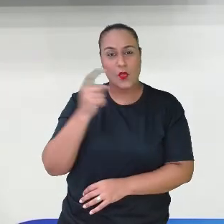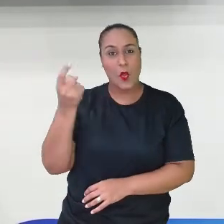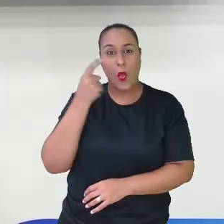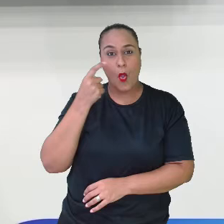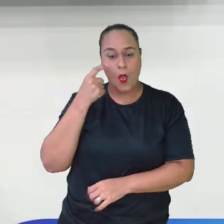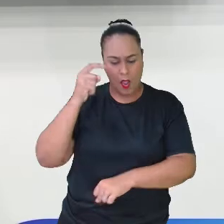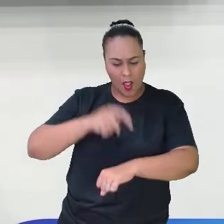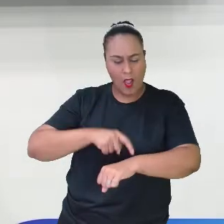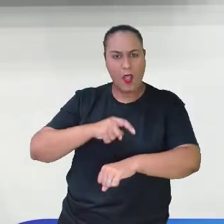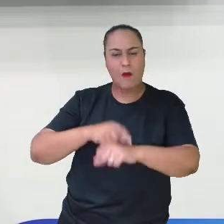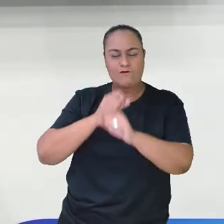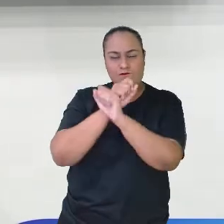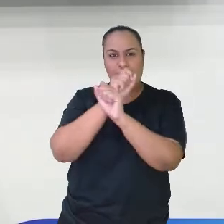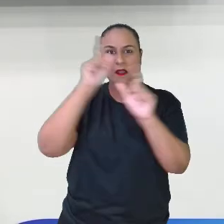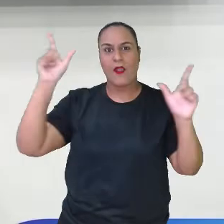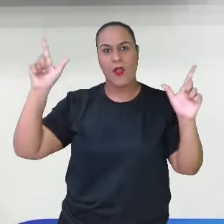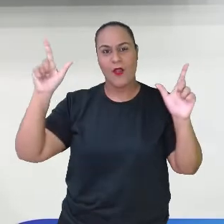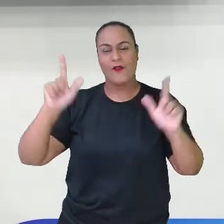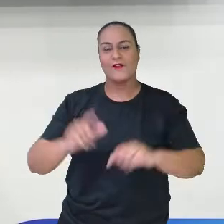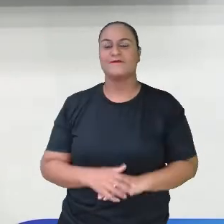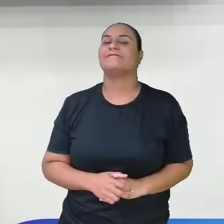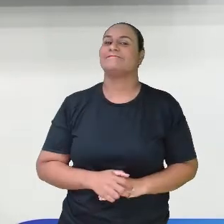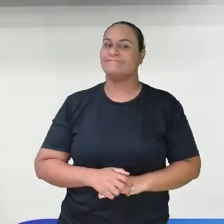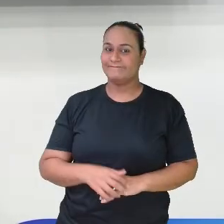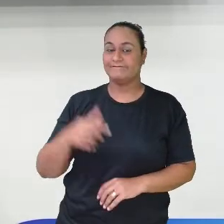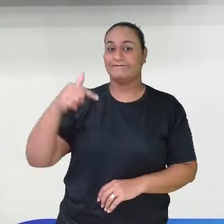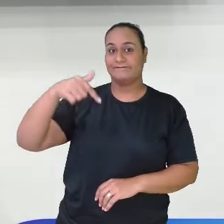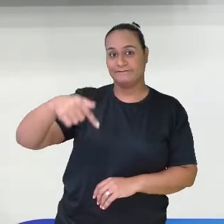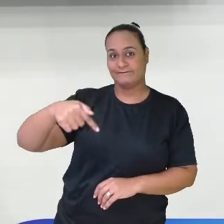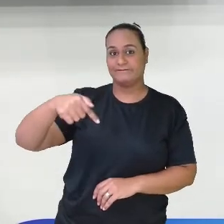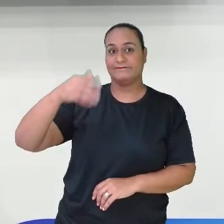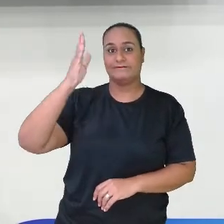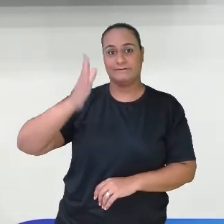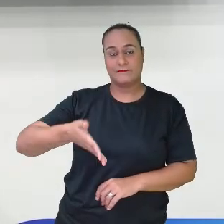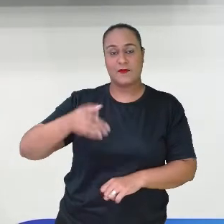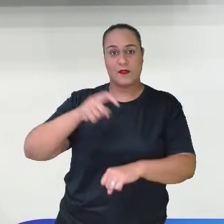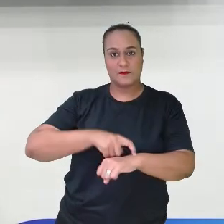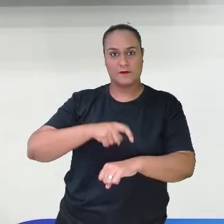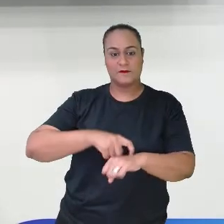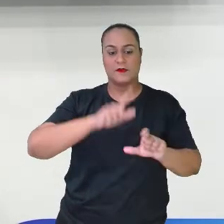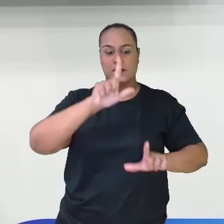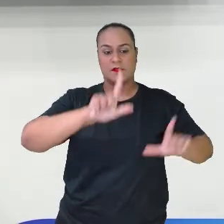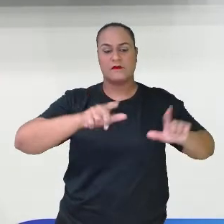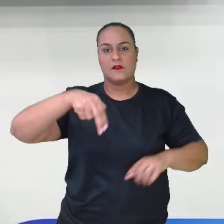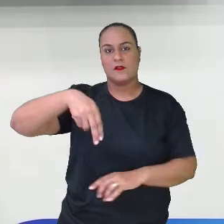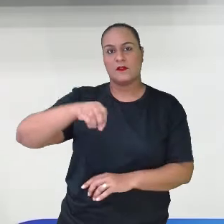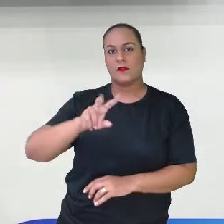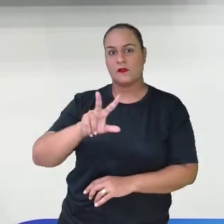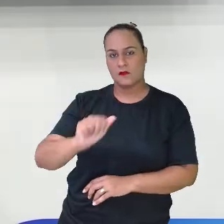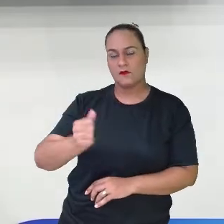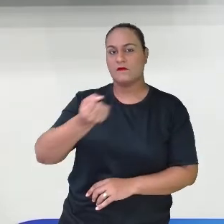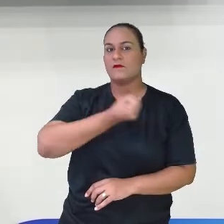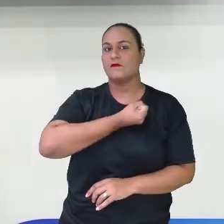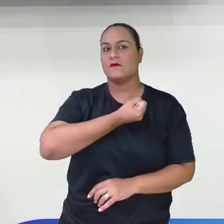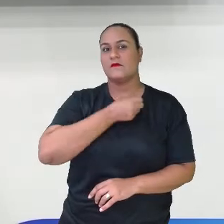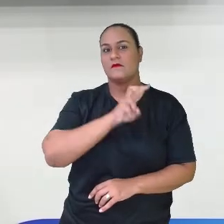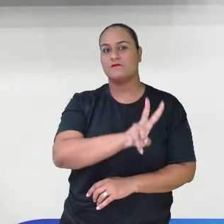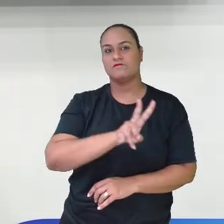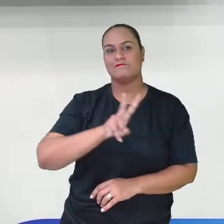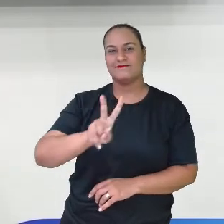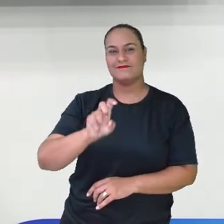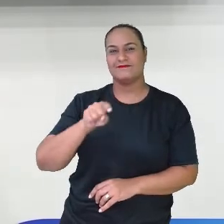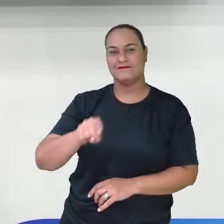gente, acorda, tá? Então, 7h30 da manhã, TV Nova Nordeste, canal